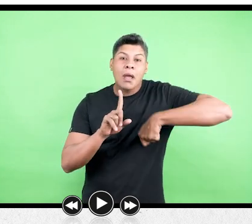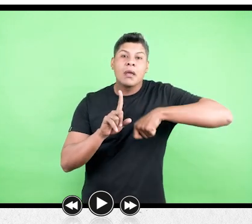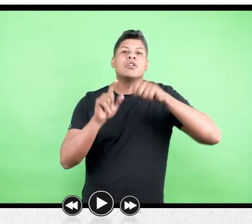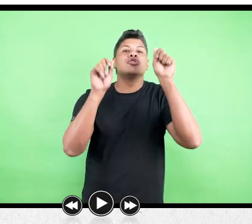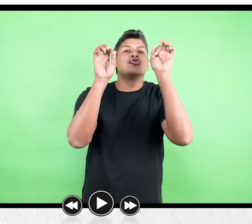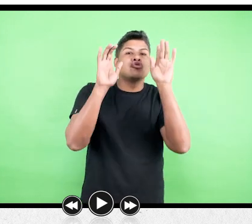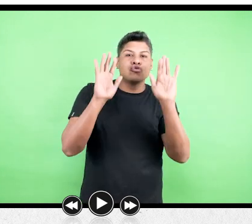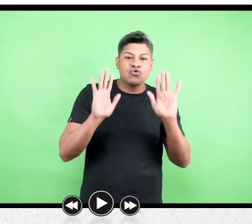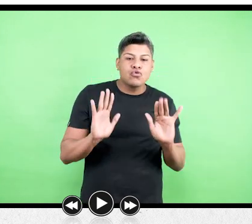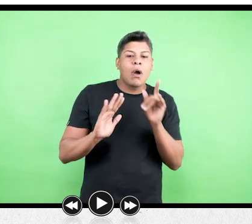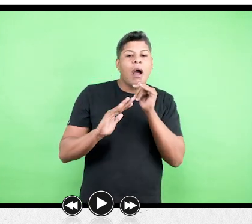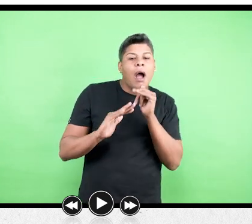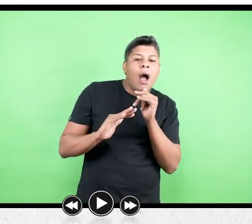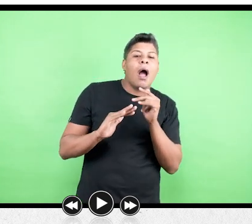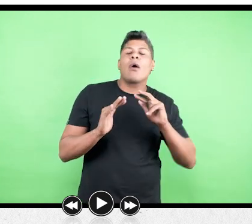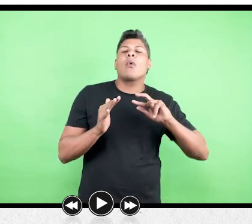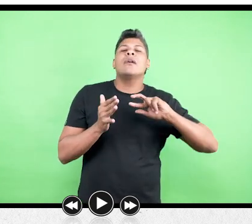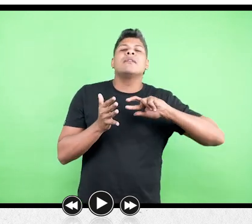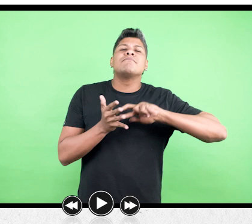essa água fica armazenada